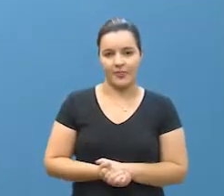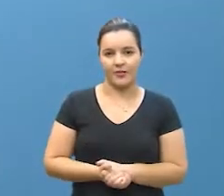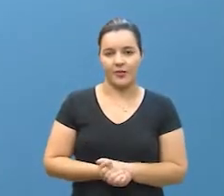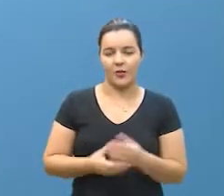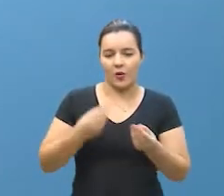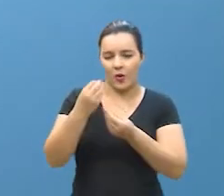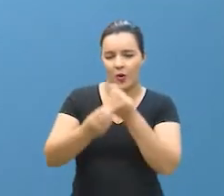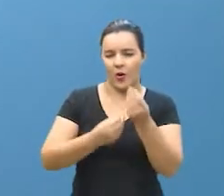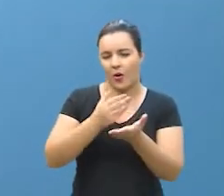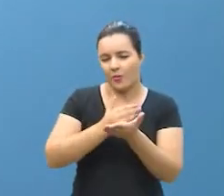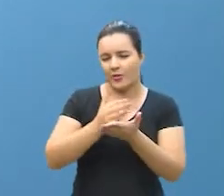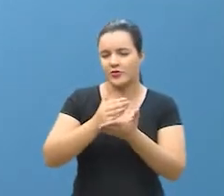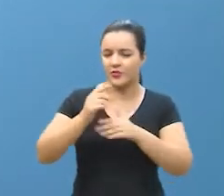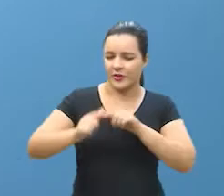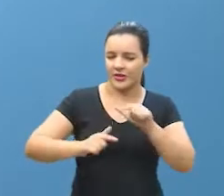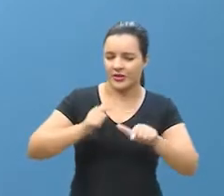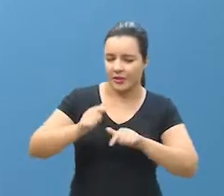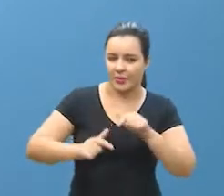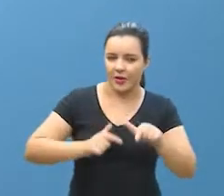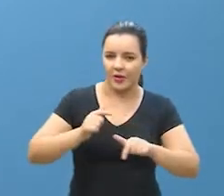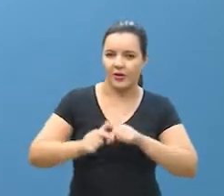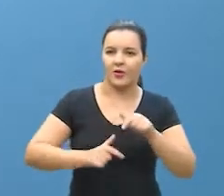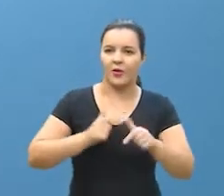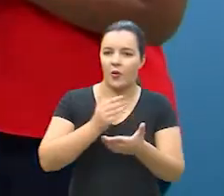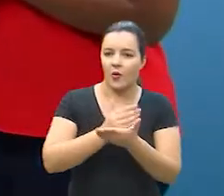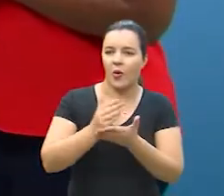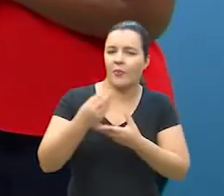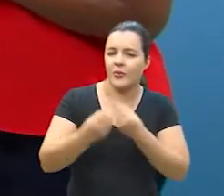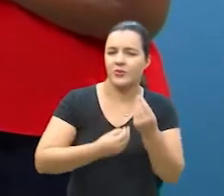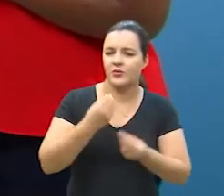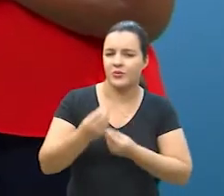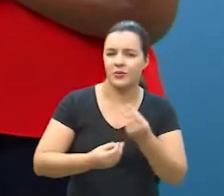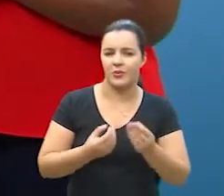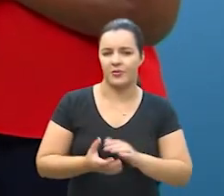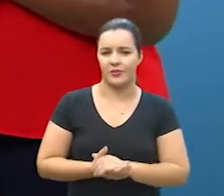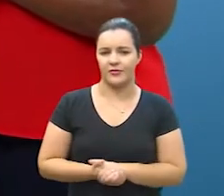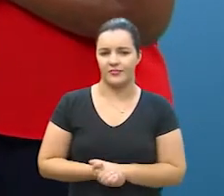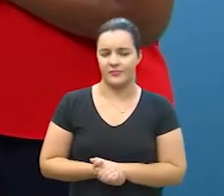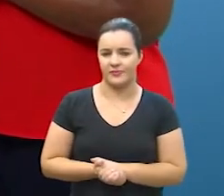esse trabalho de vocês? Como é que foi, como tudo começou, na verdade?